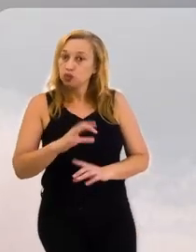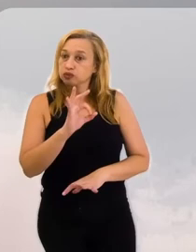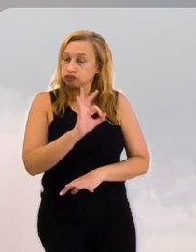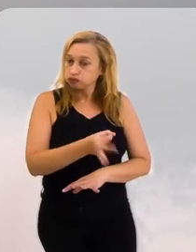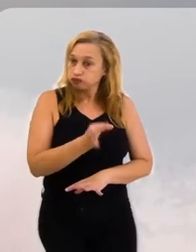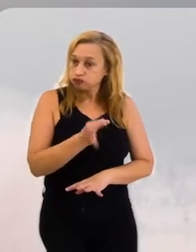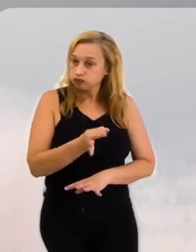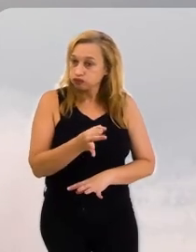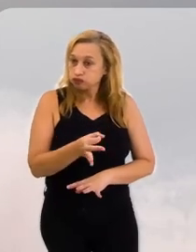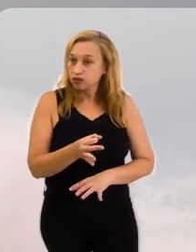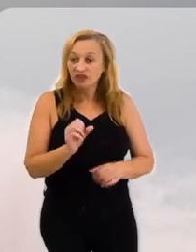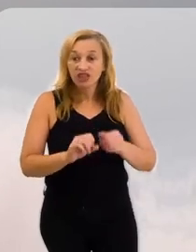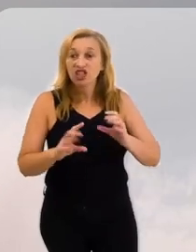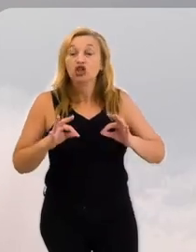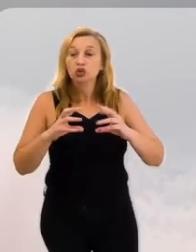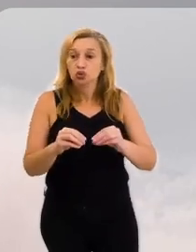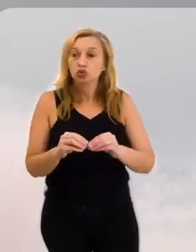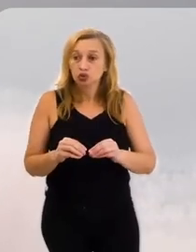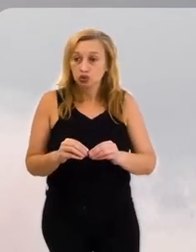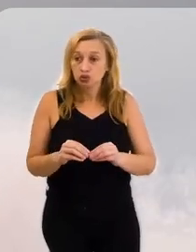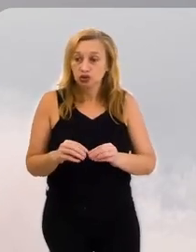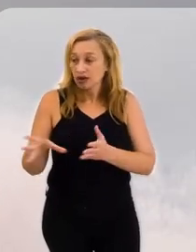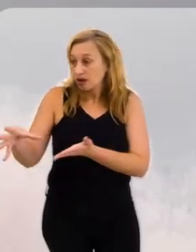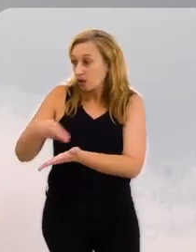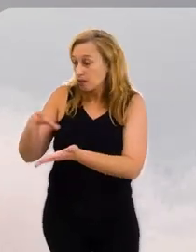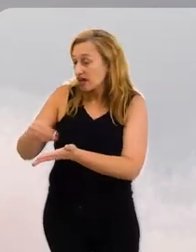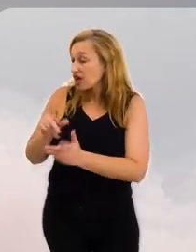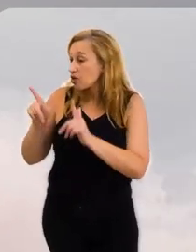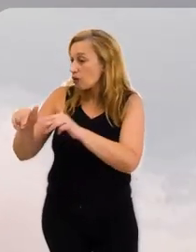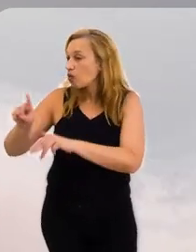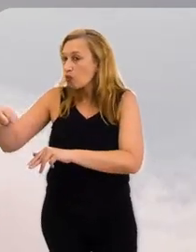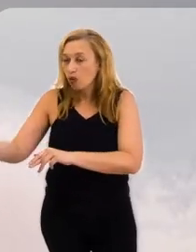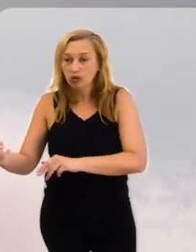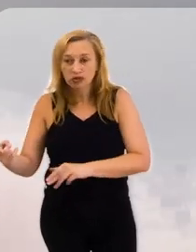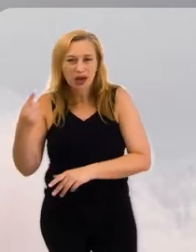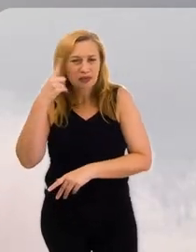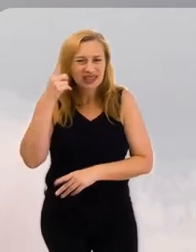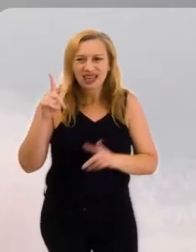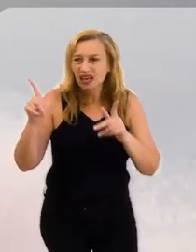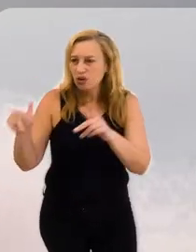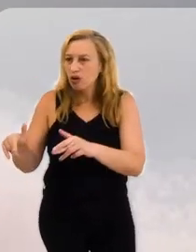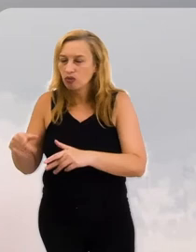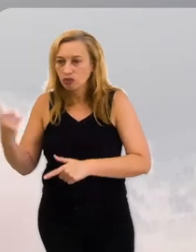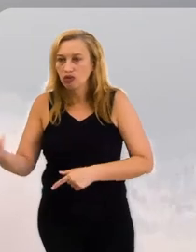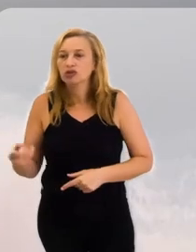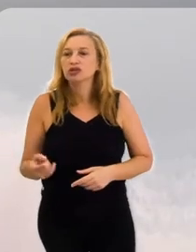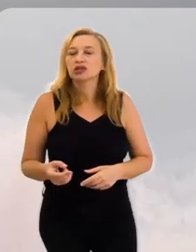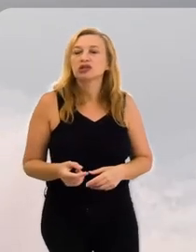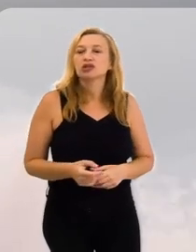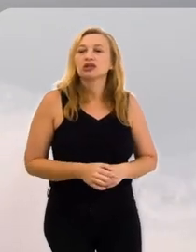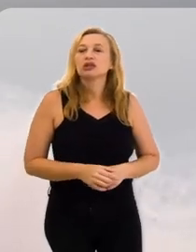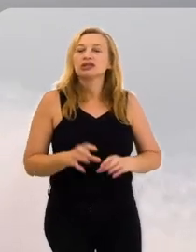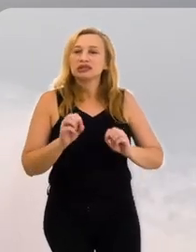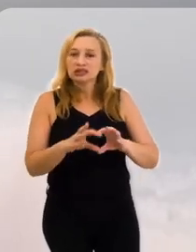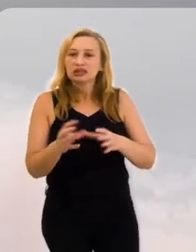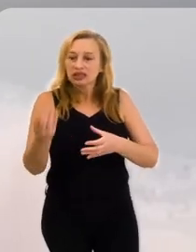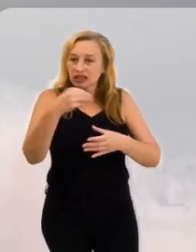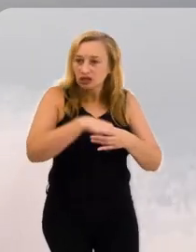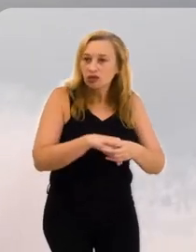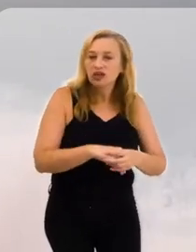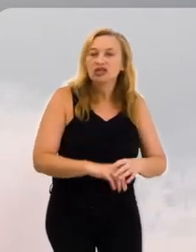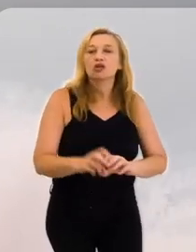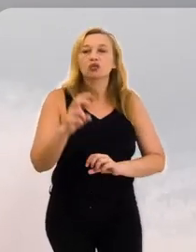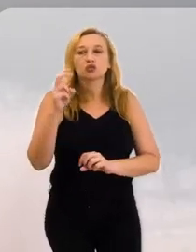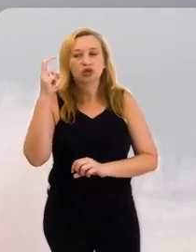psicológica para fazer o que todo mundo faz pensar como todo mundo feito perguntas amarras que a gente teria que romper centro de